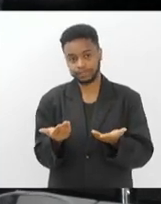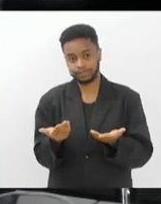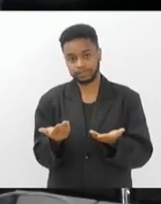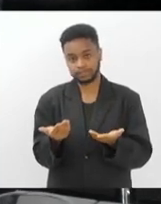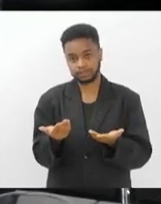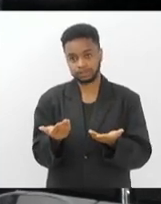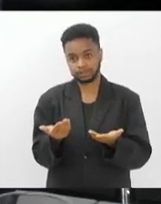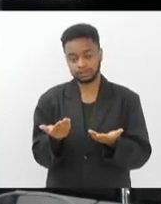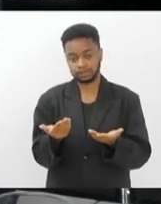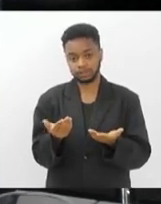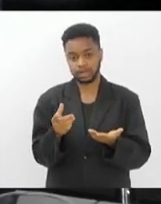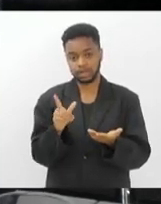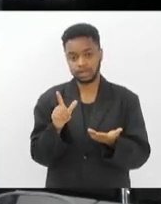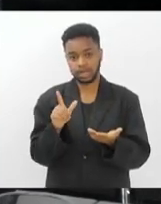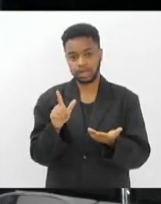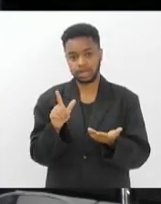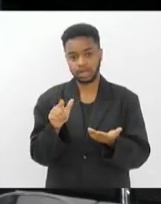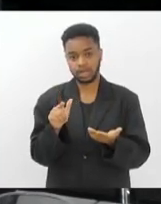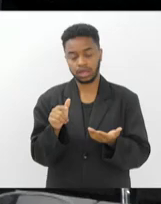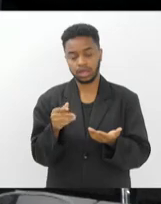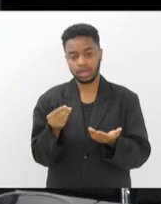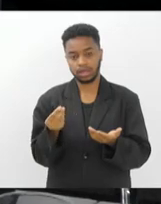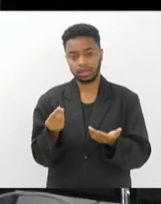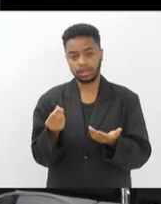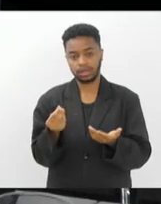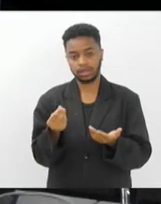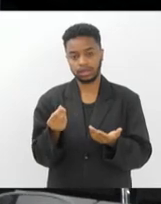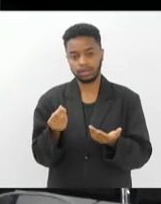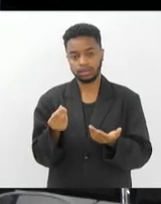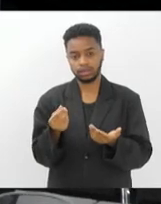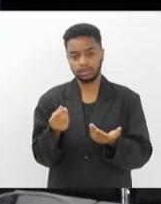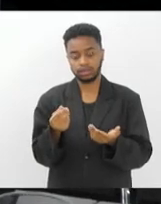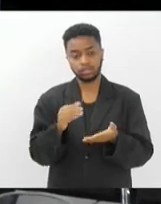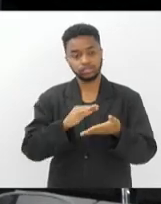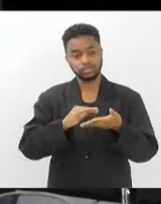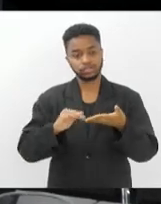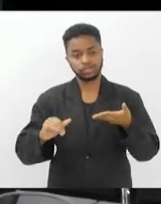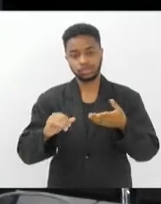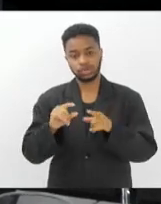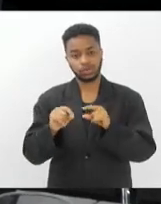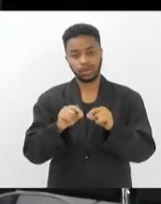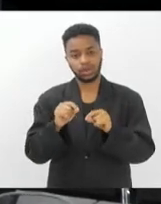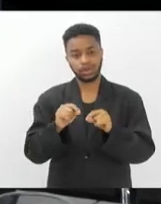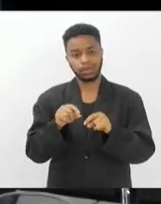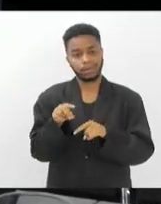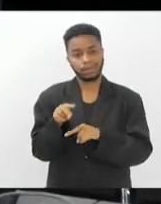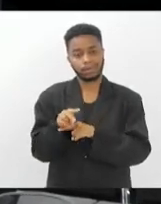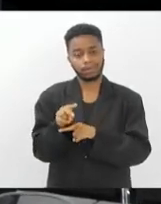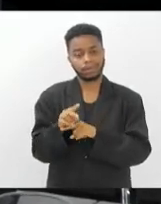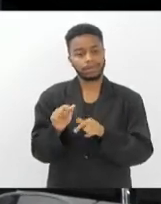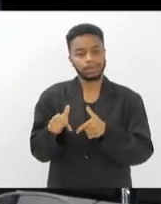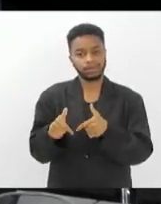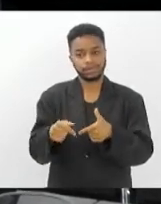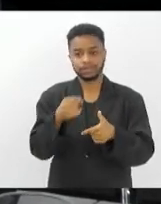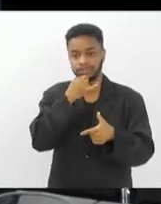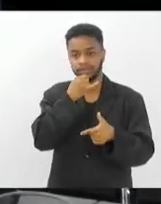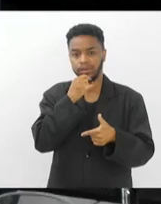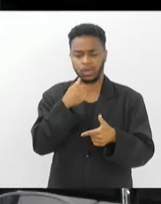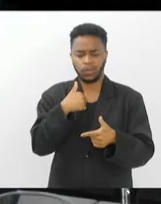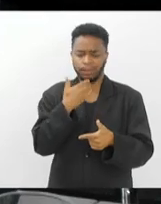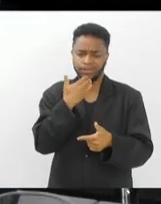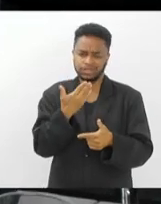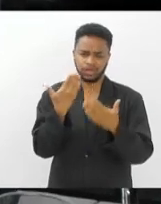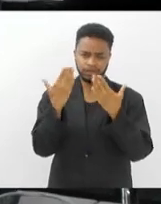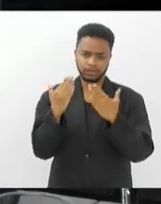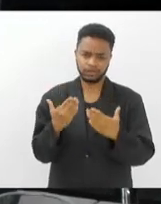ela recairia... Né? Ela sairia daquela reserva de iniciativa Poder Executivo. Eu vou pedir vista, senhor presidente.